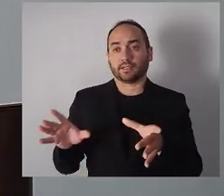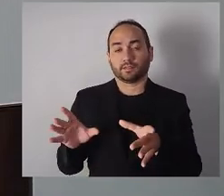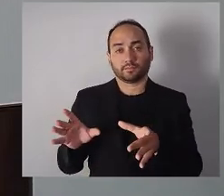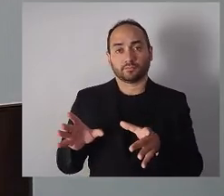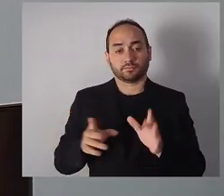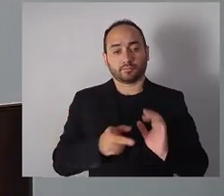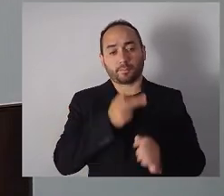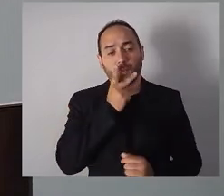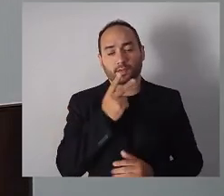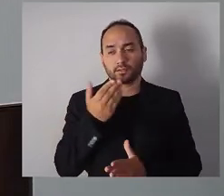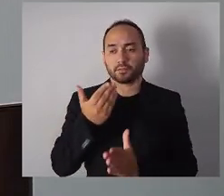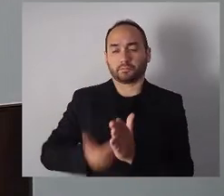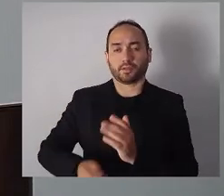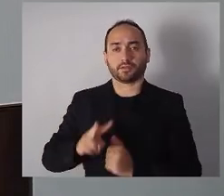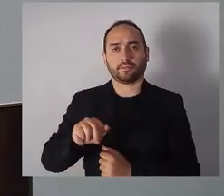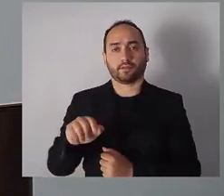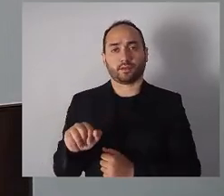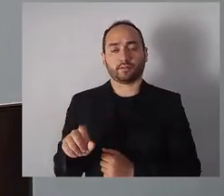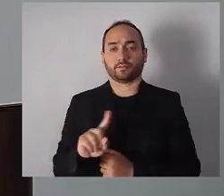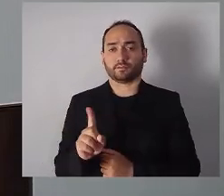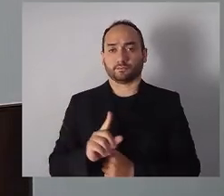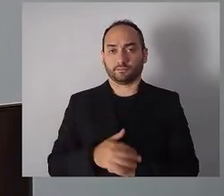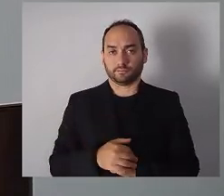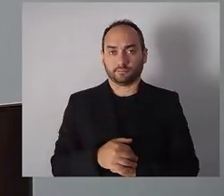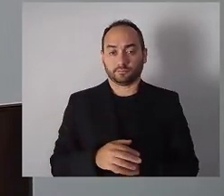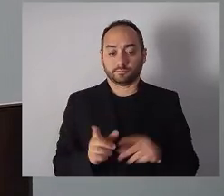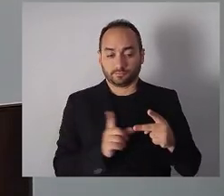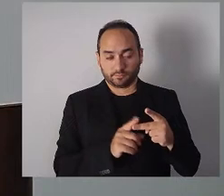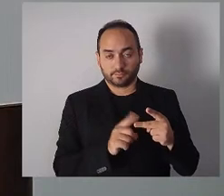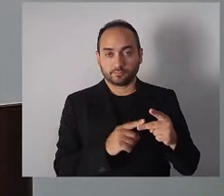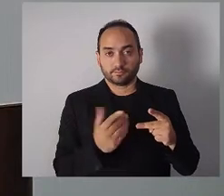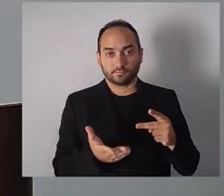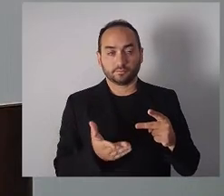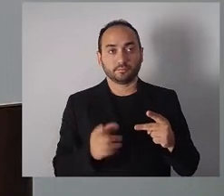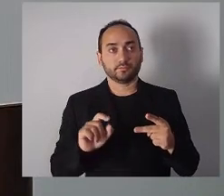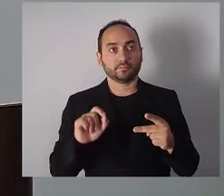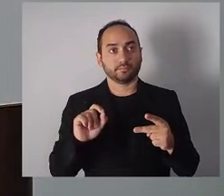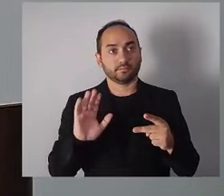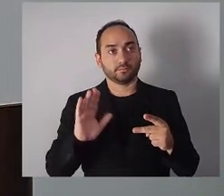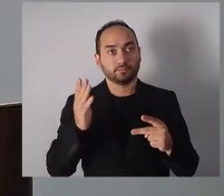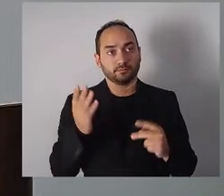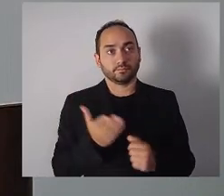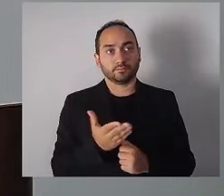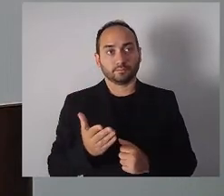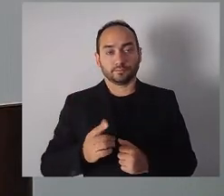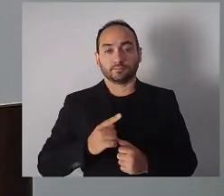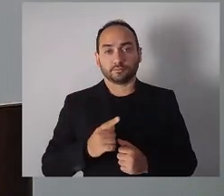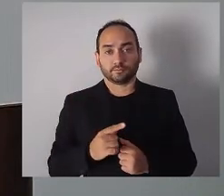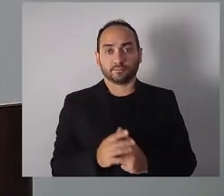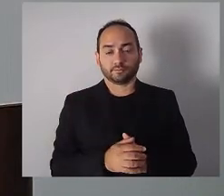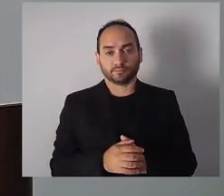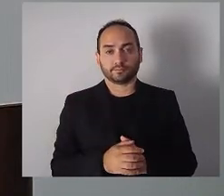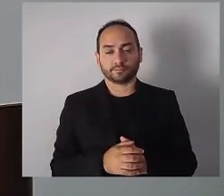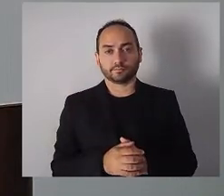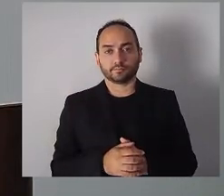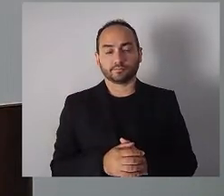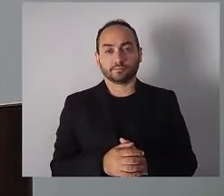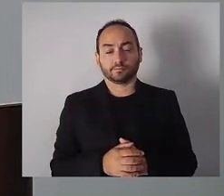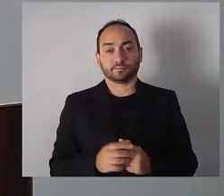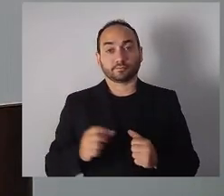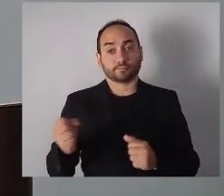a perda do seu mandato. E a segunda foi a situação de